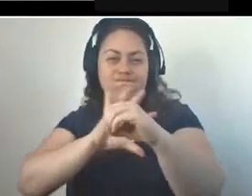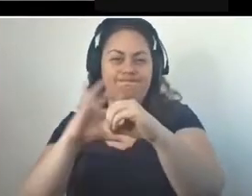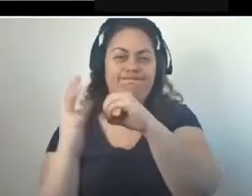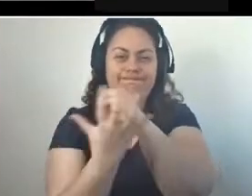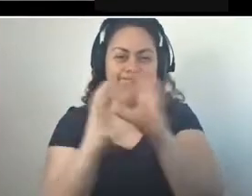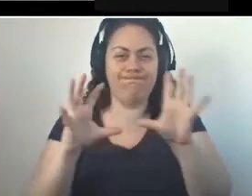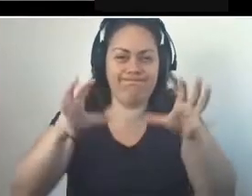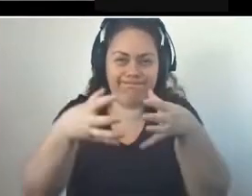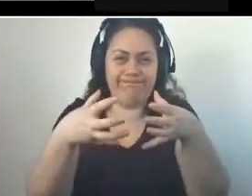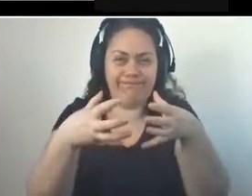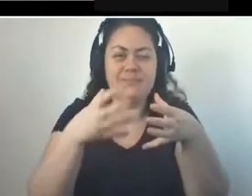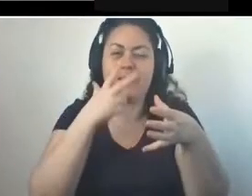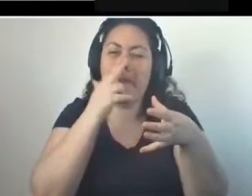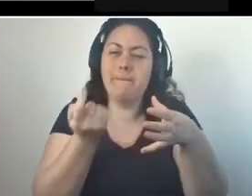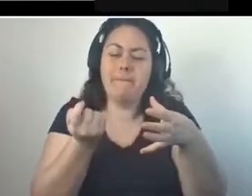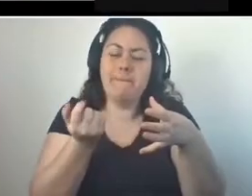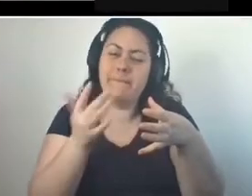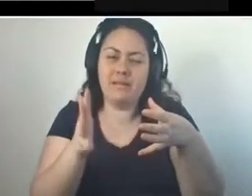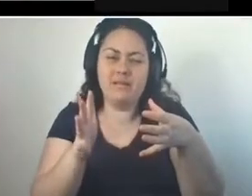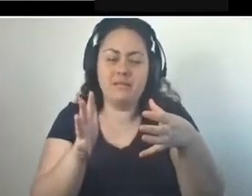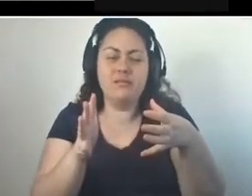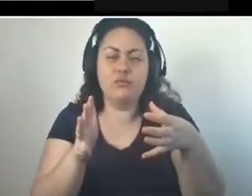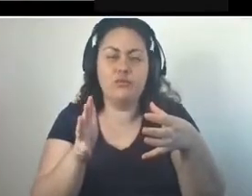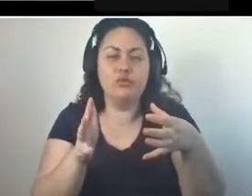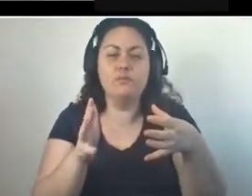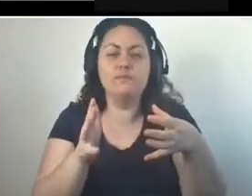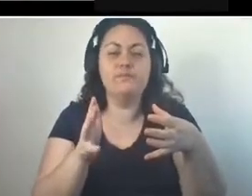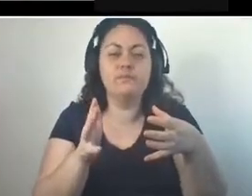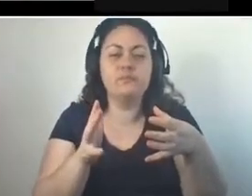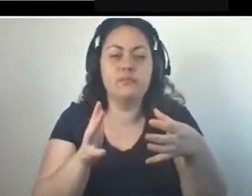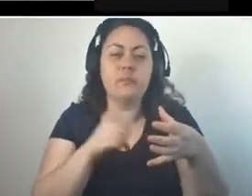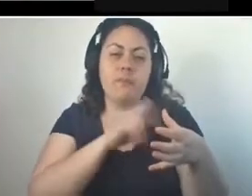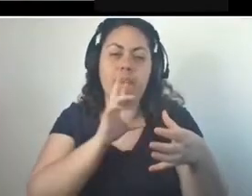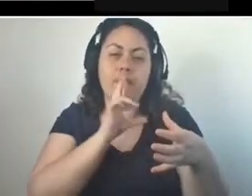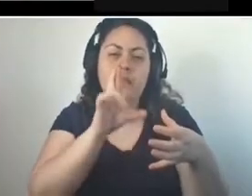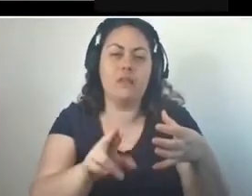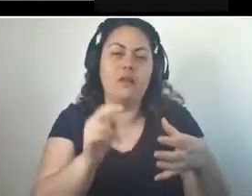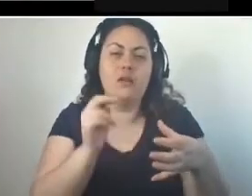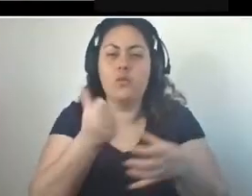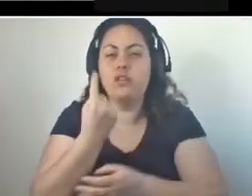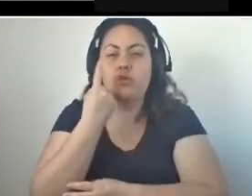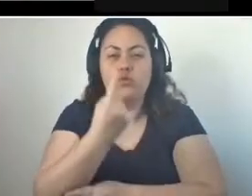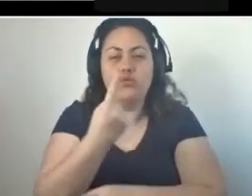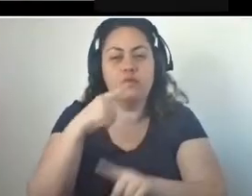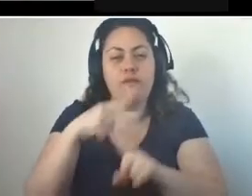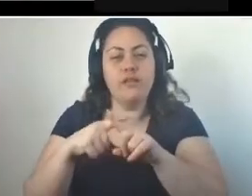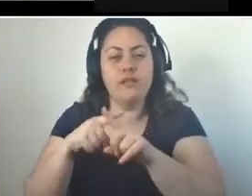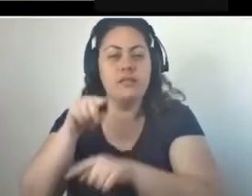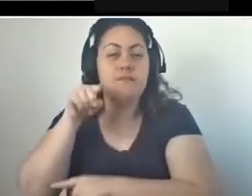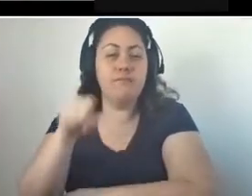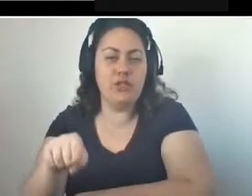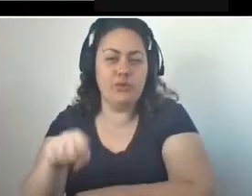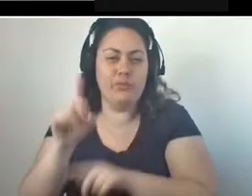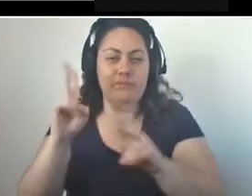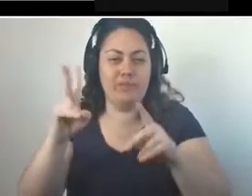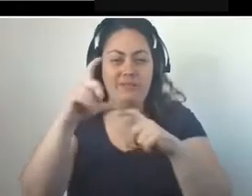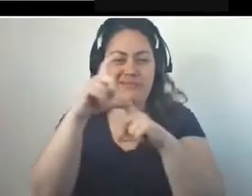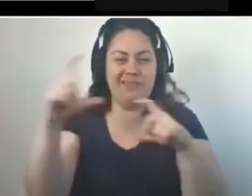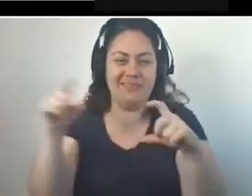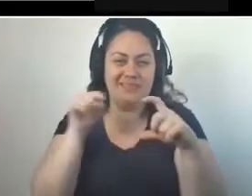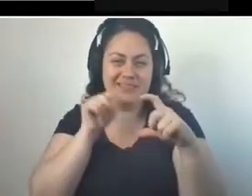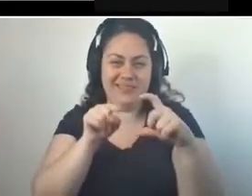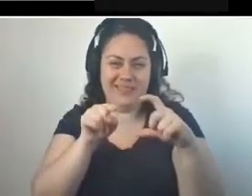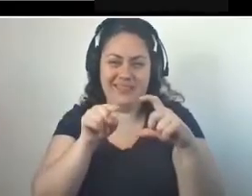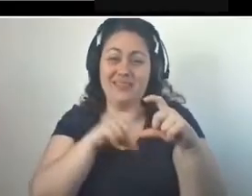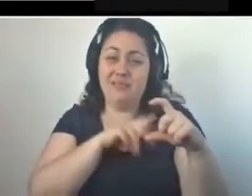volta de, né, aqui tu tem quase 1 para 1.000 nessa coorte aqui. Então, é uma resposta